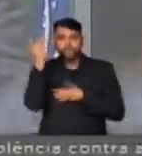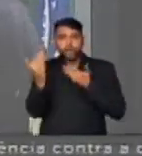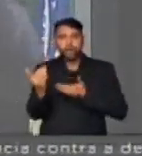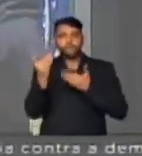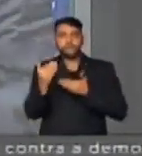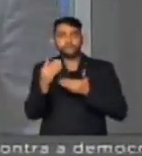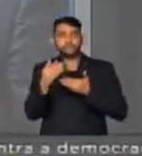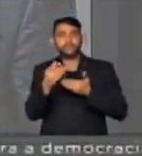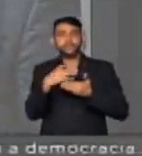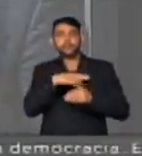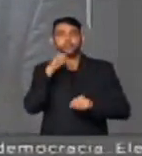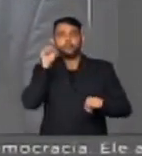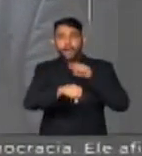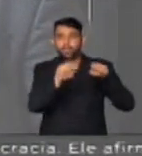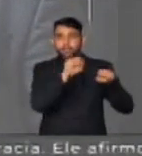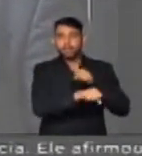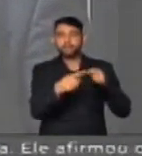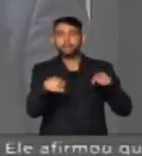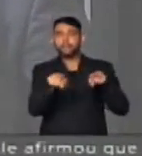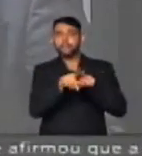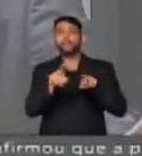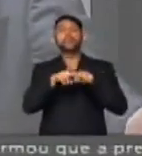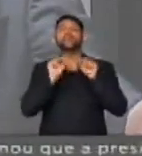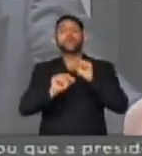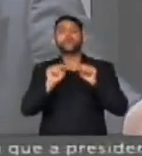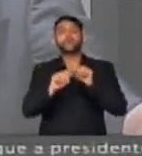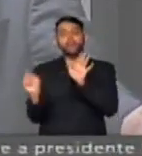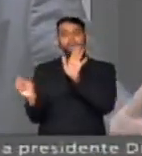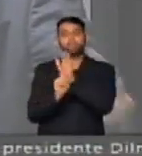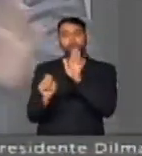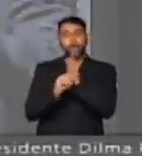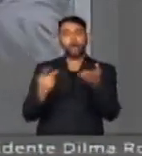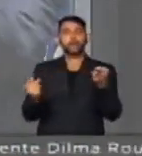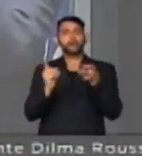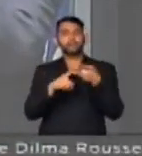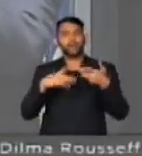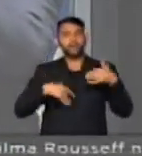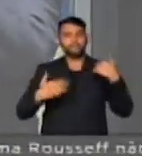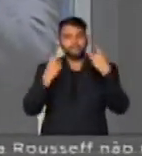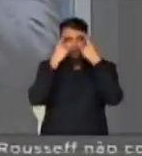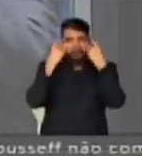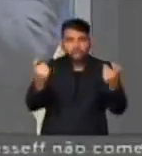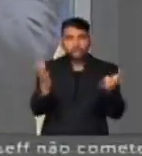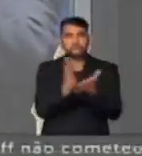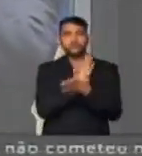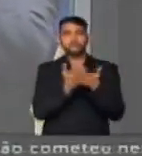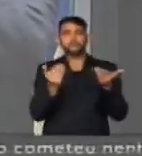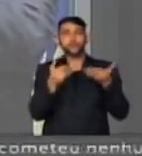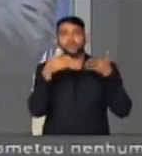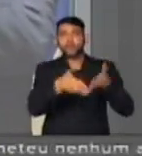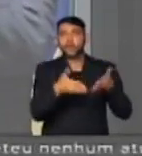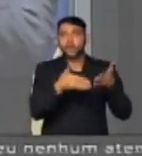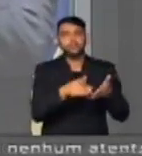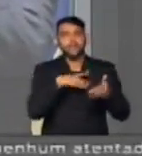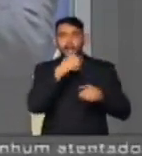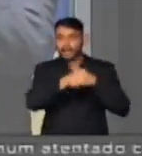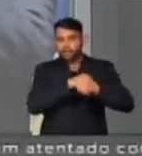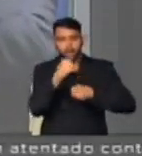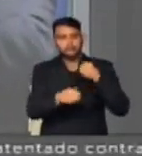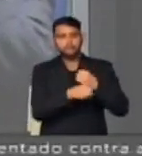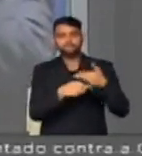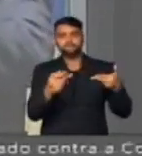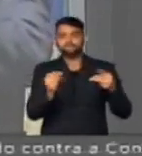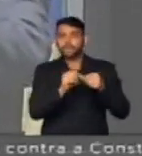tráfico, pelo crime. E eles, como abutres, aliás, especialidade, como se fosse